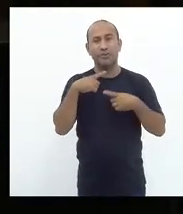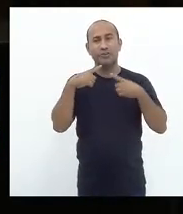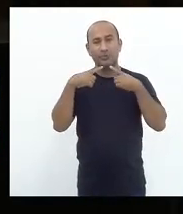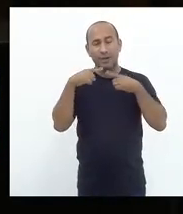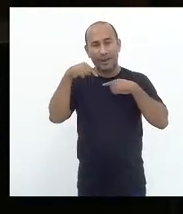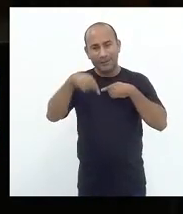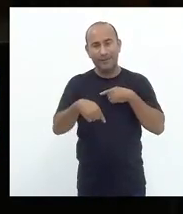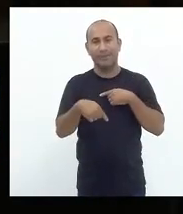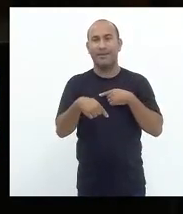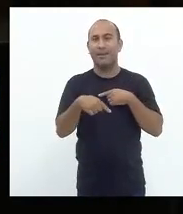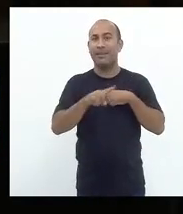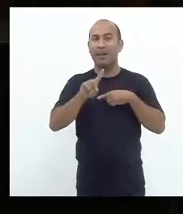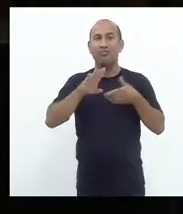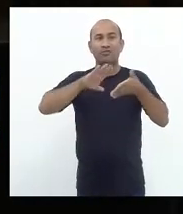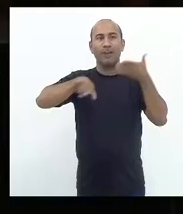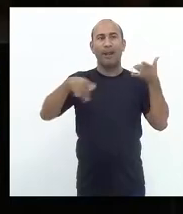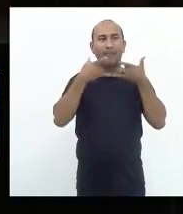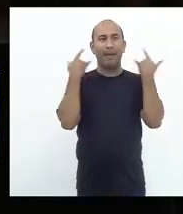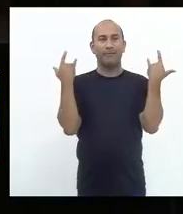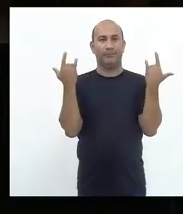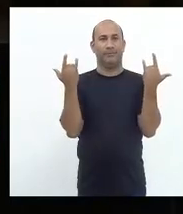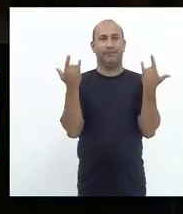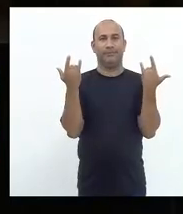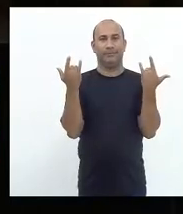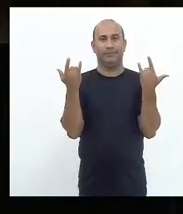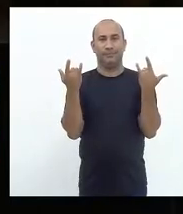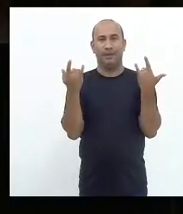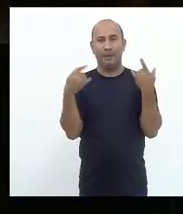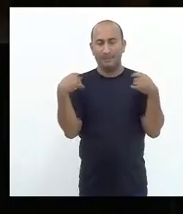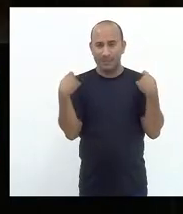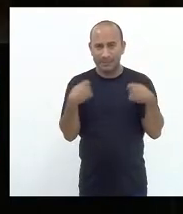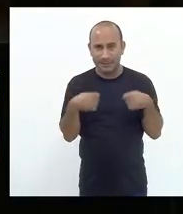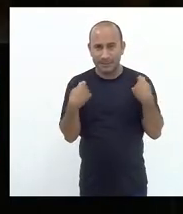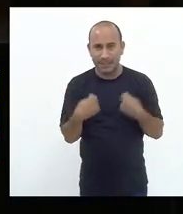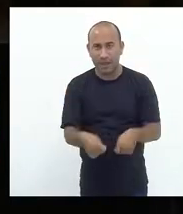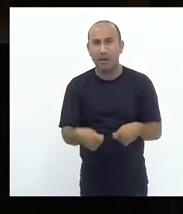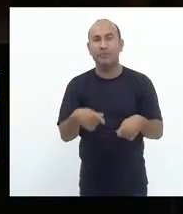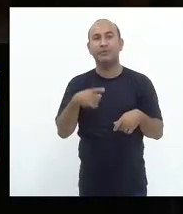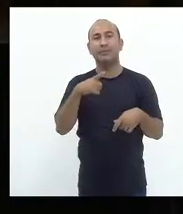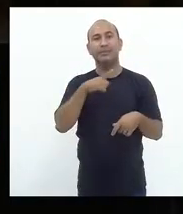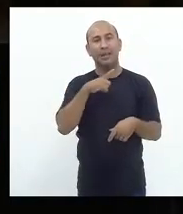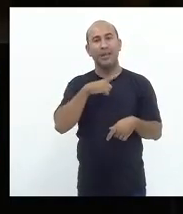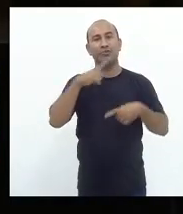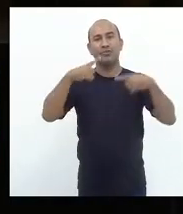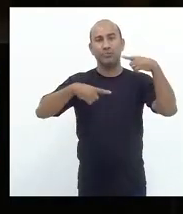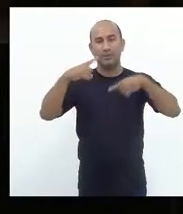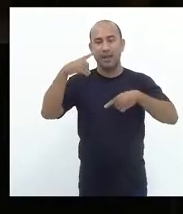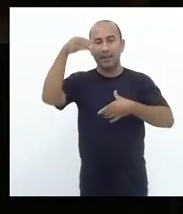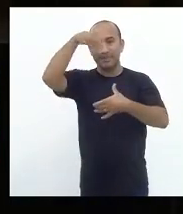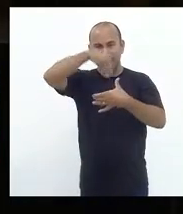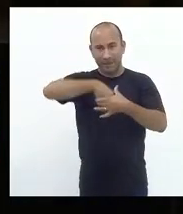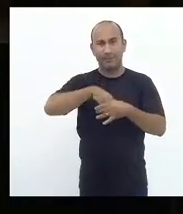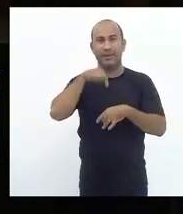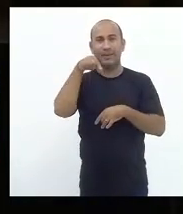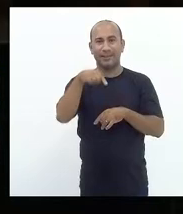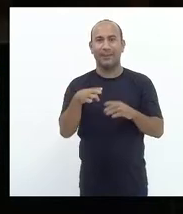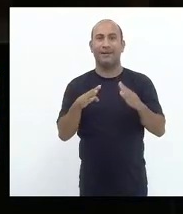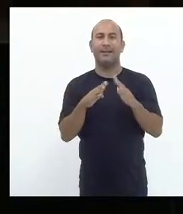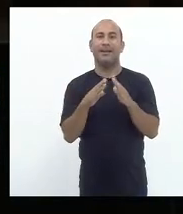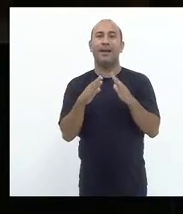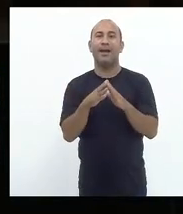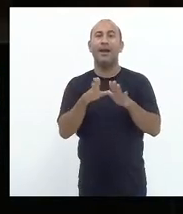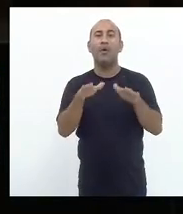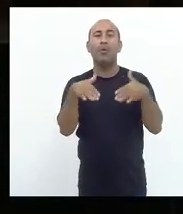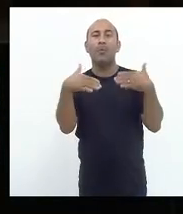casa, e não a retirada de máscara. Deveríamos estar discutindo nessa casa quais são os meios